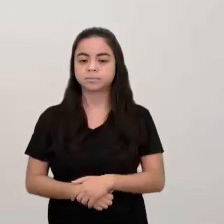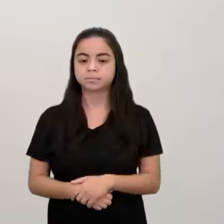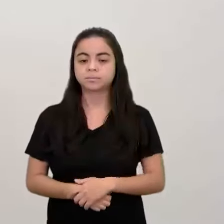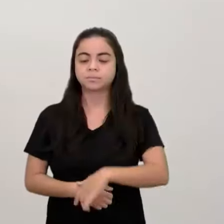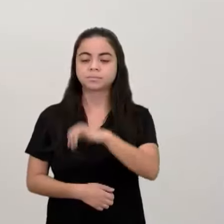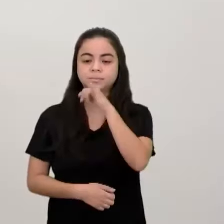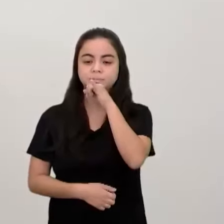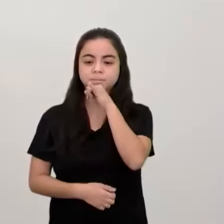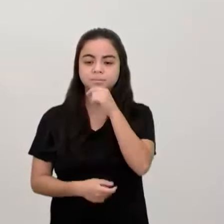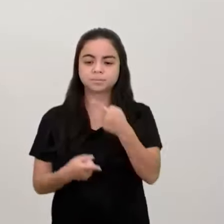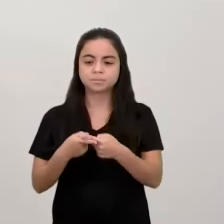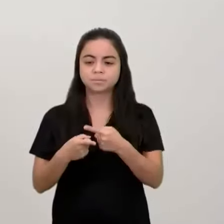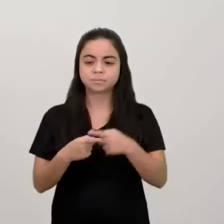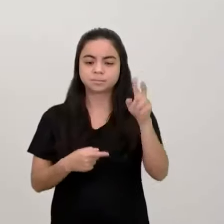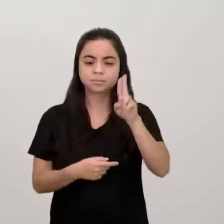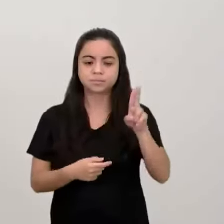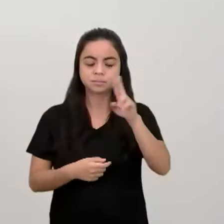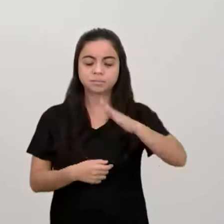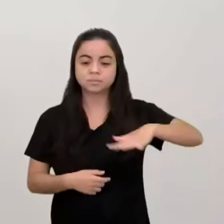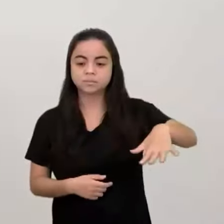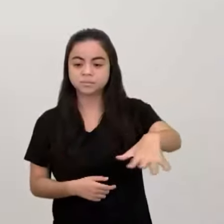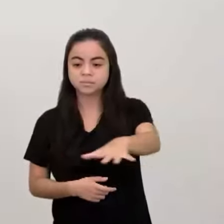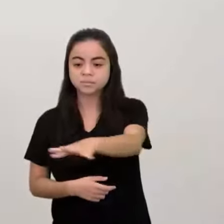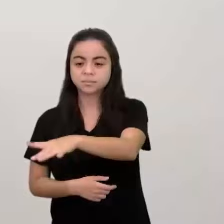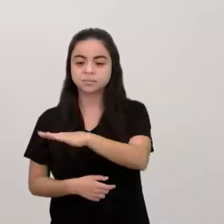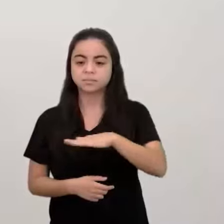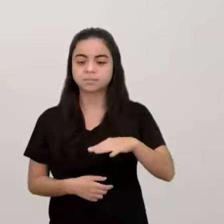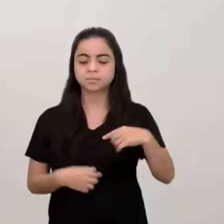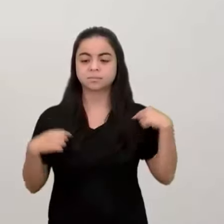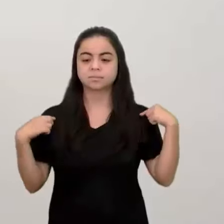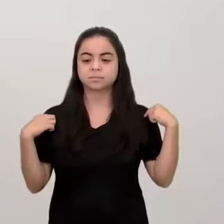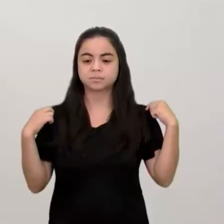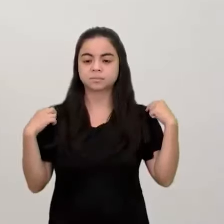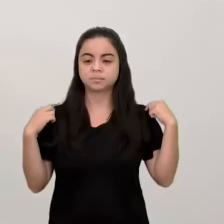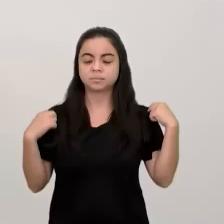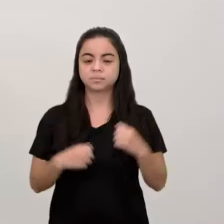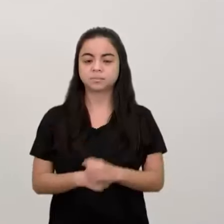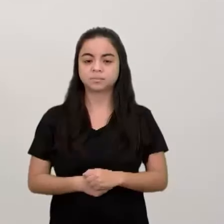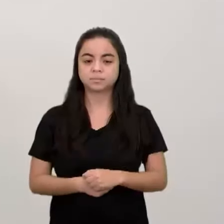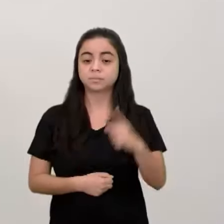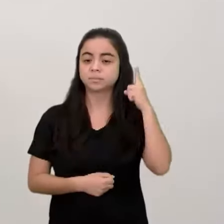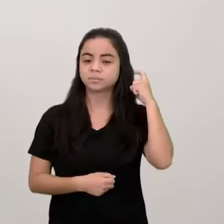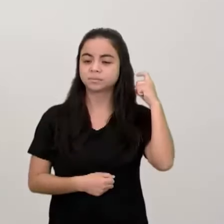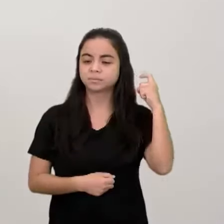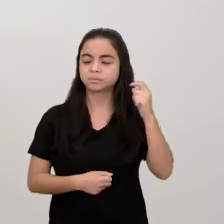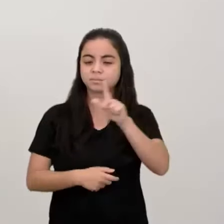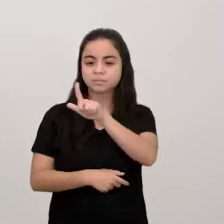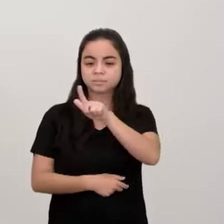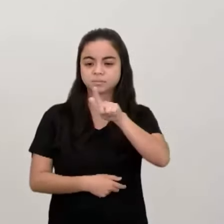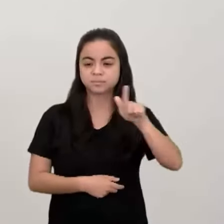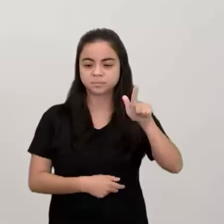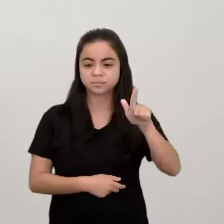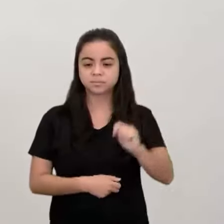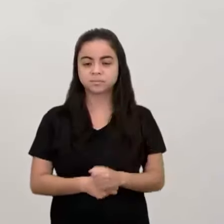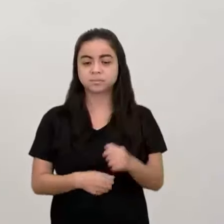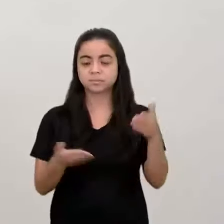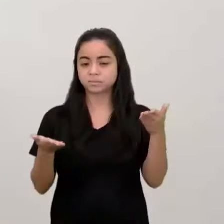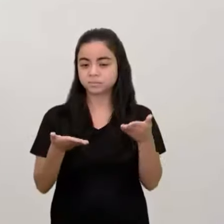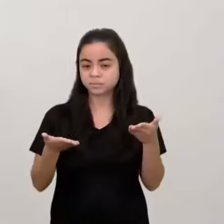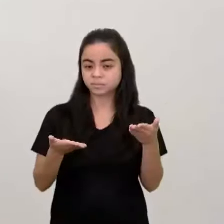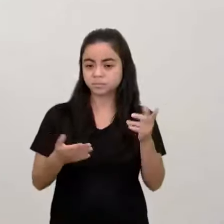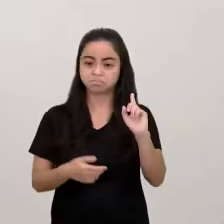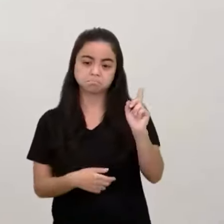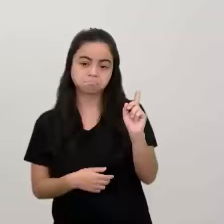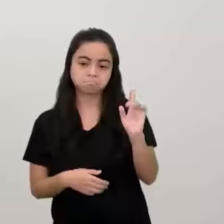exemplo, o que nós usamos como cenário, quais são as vestimentas, o som, a linguagem, ela está atual ou